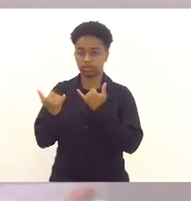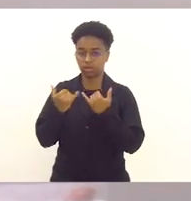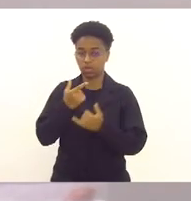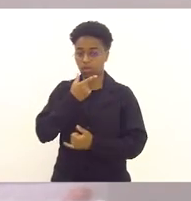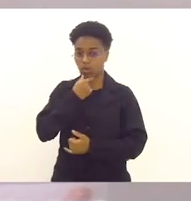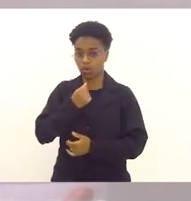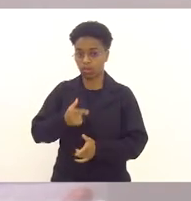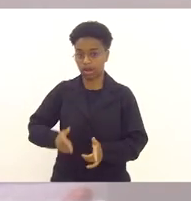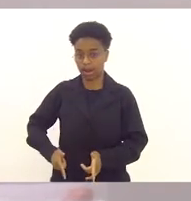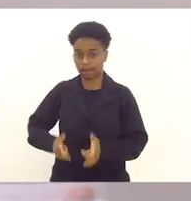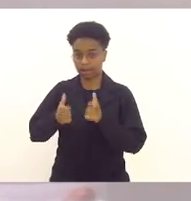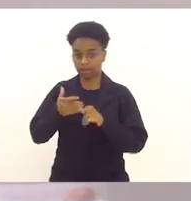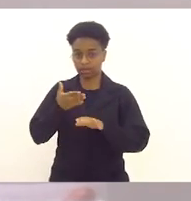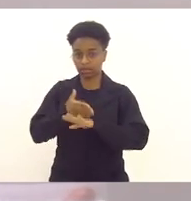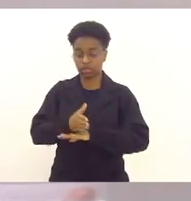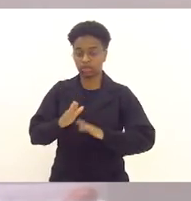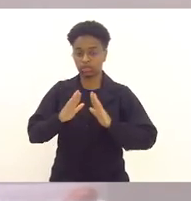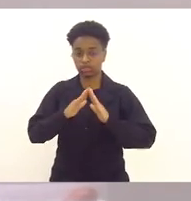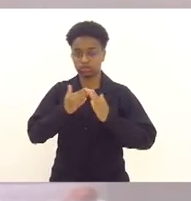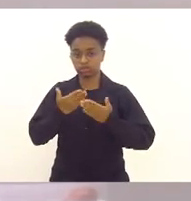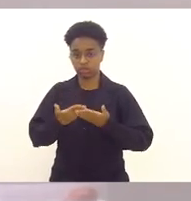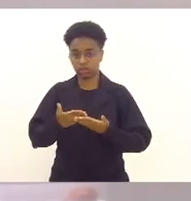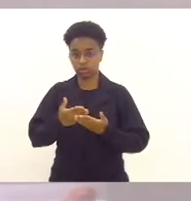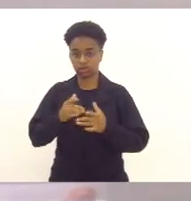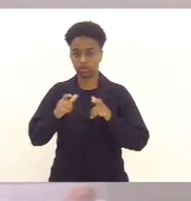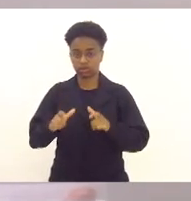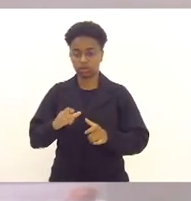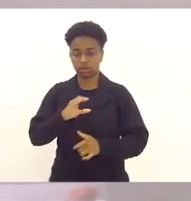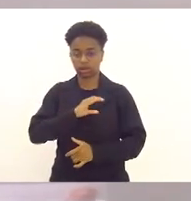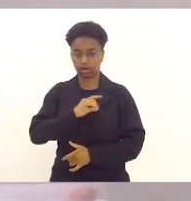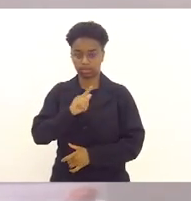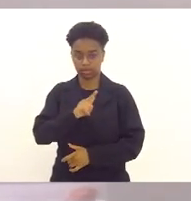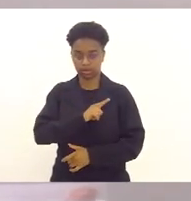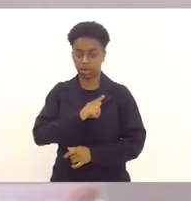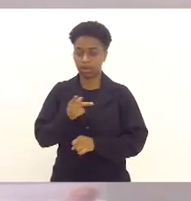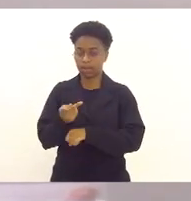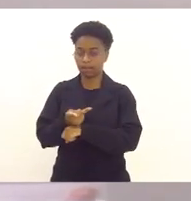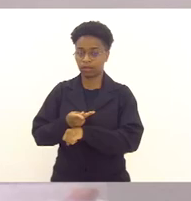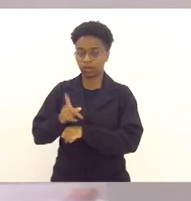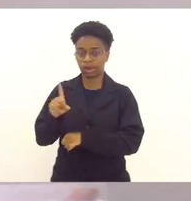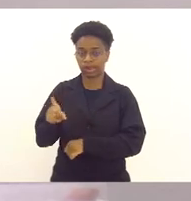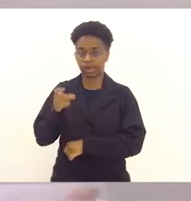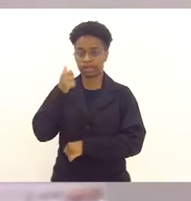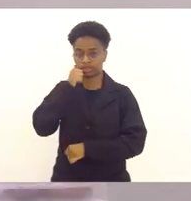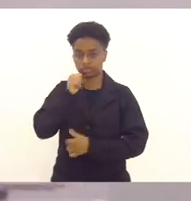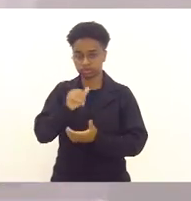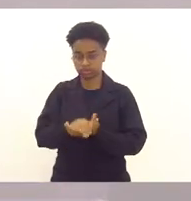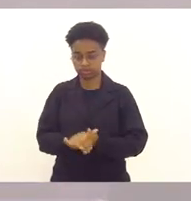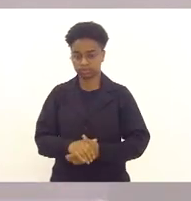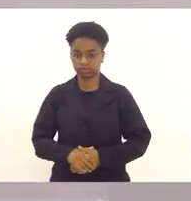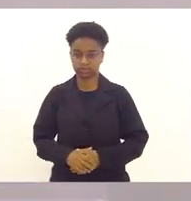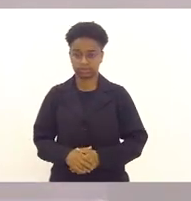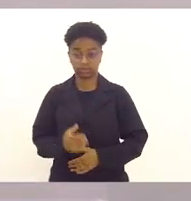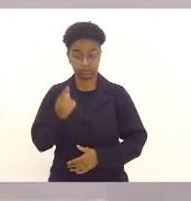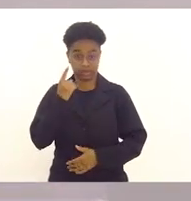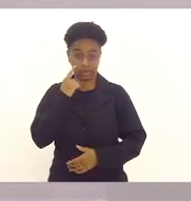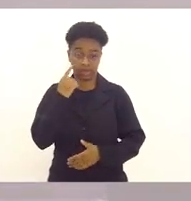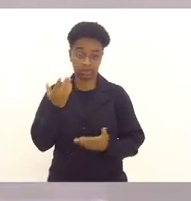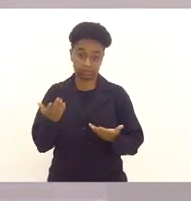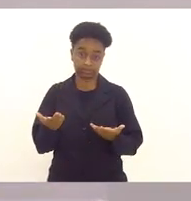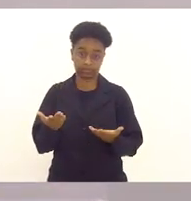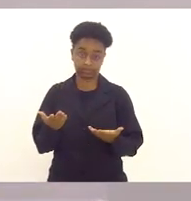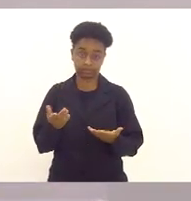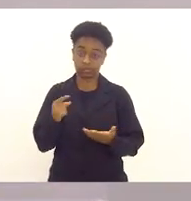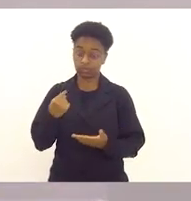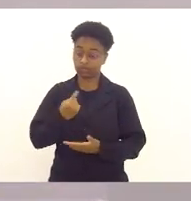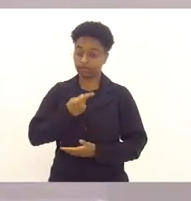armado invadiu uma escola em Campo Grande atrás da ex companheira Olha isso né E quando a gente